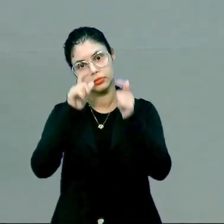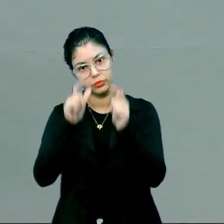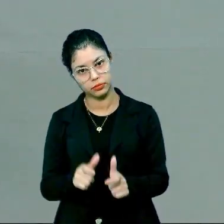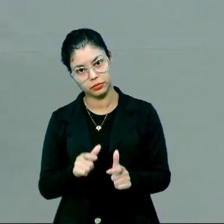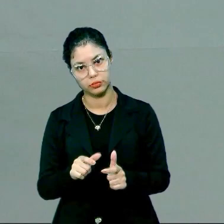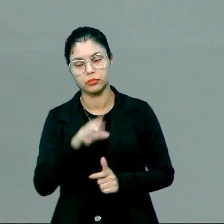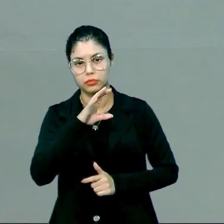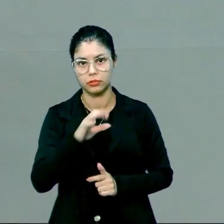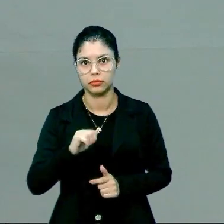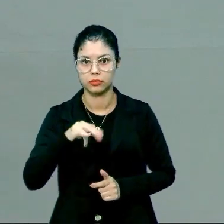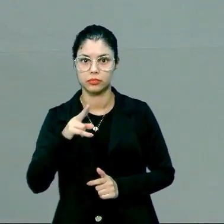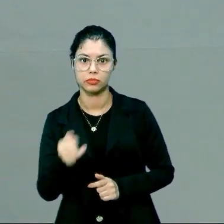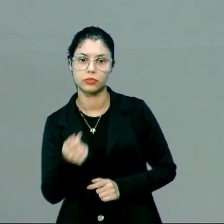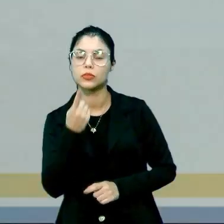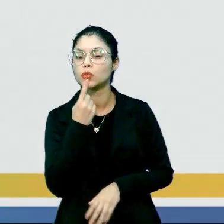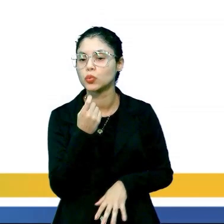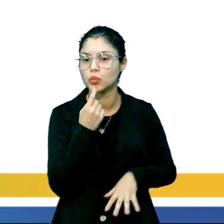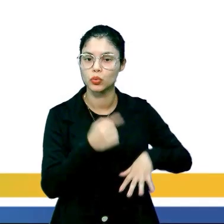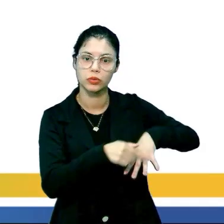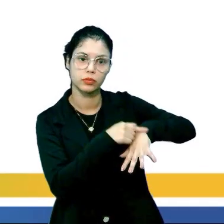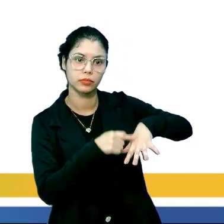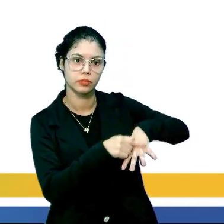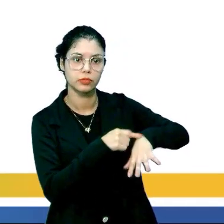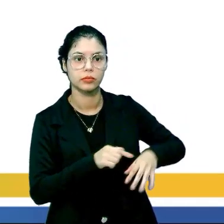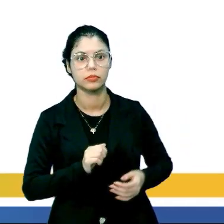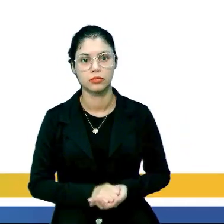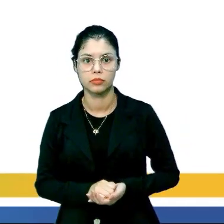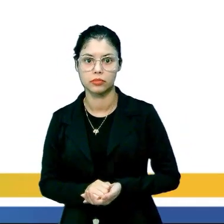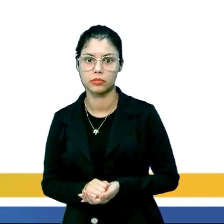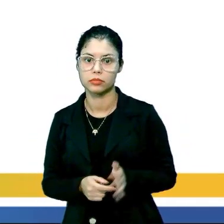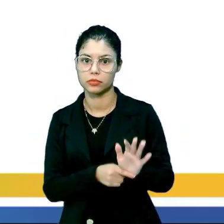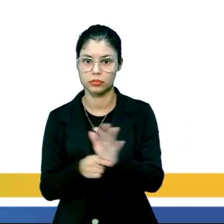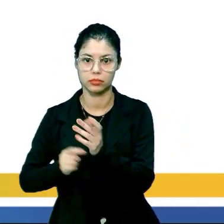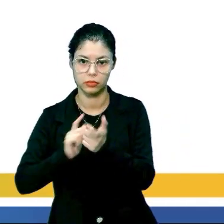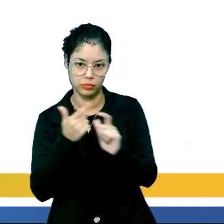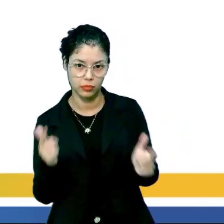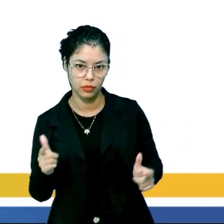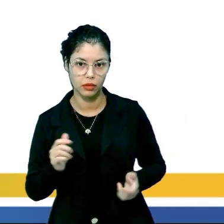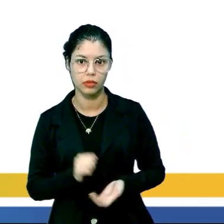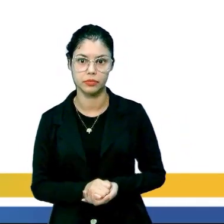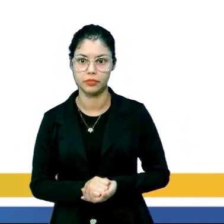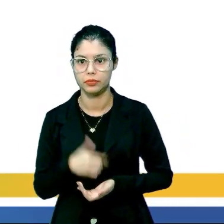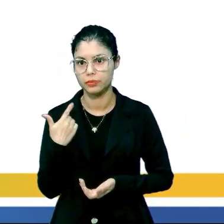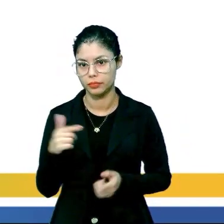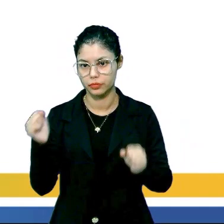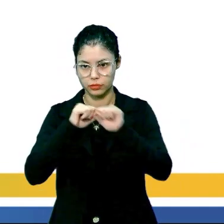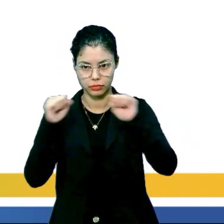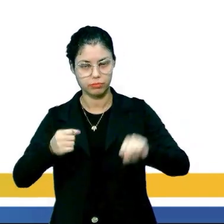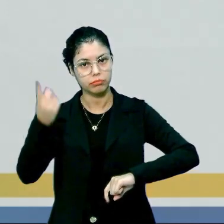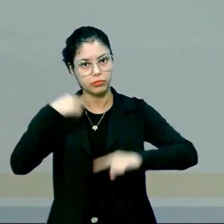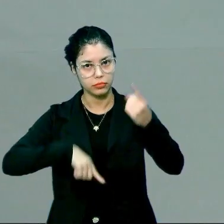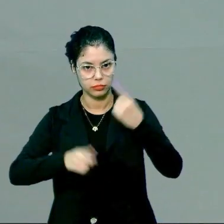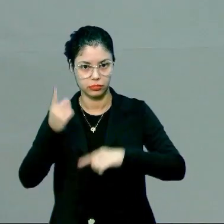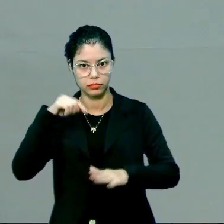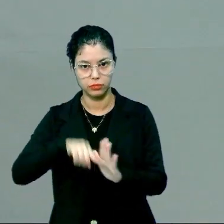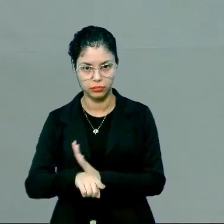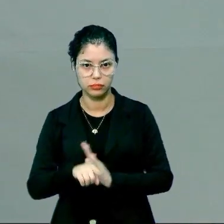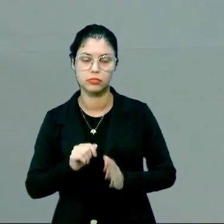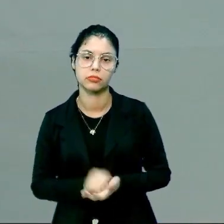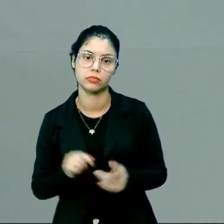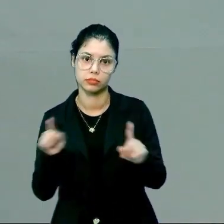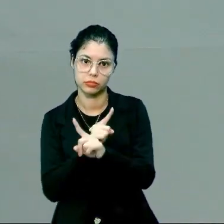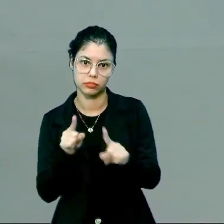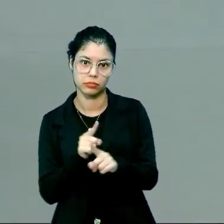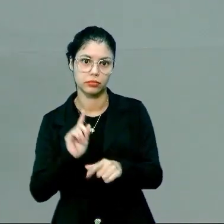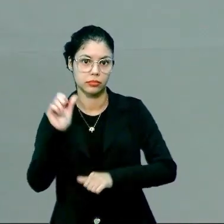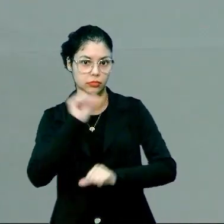lá nas hemácias, né, glóbulos vermelhos, tá? O plasmódio apresenta grande risco por não ser detectado pelo sistema imune?